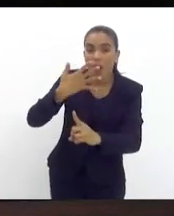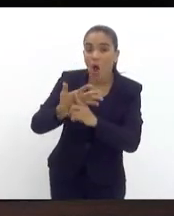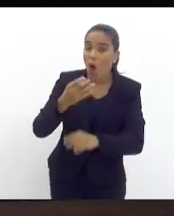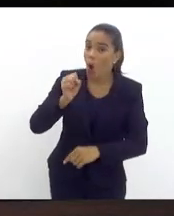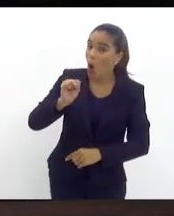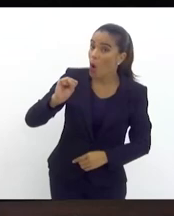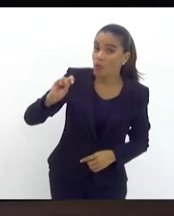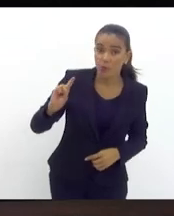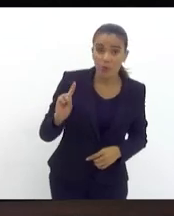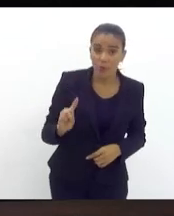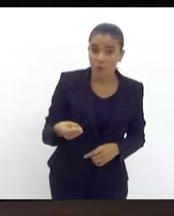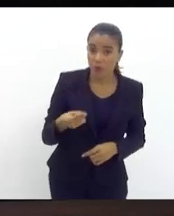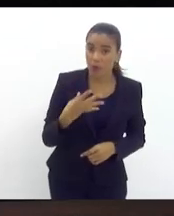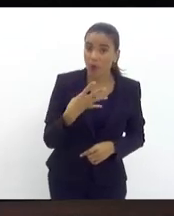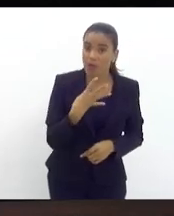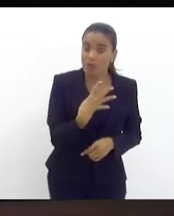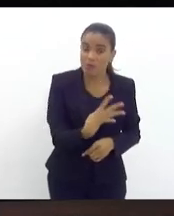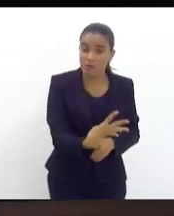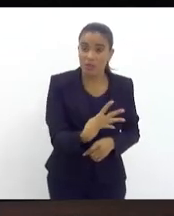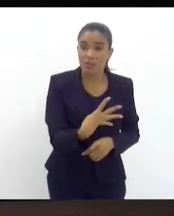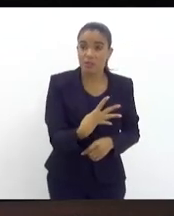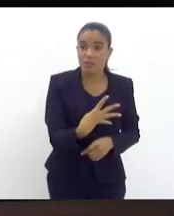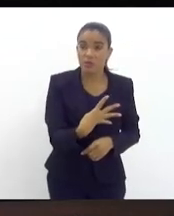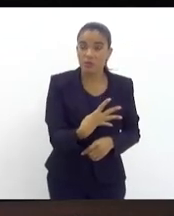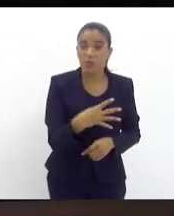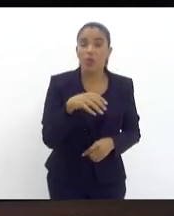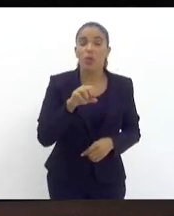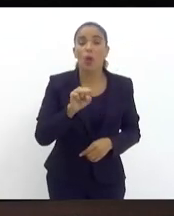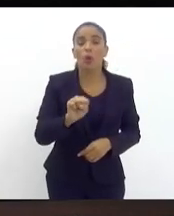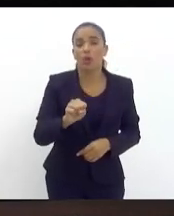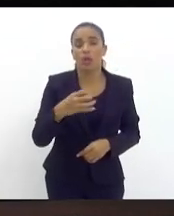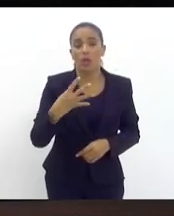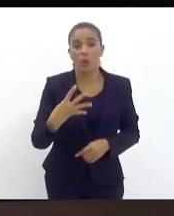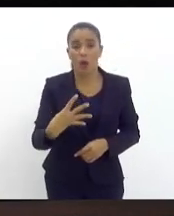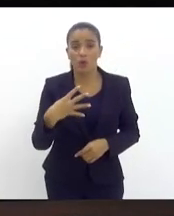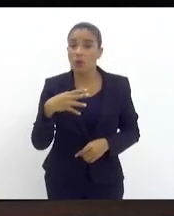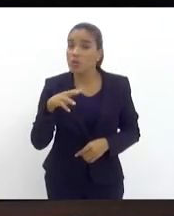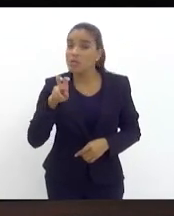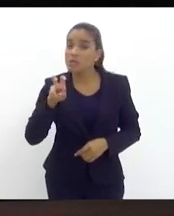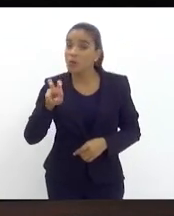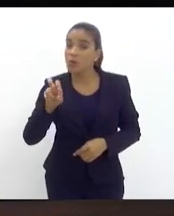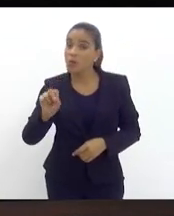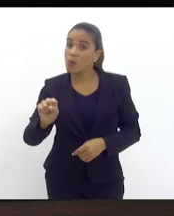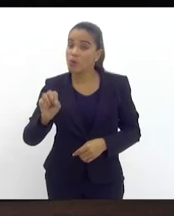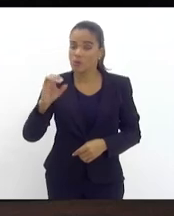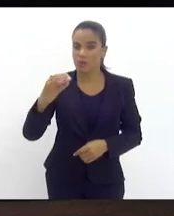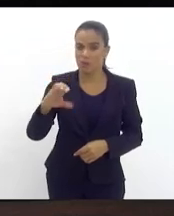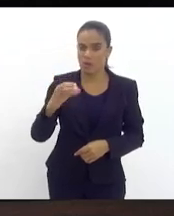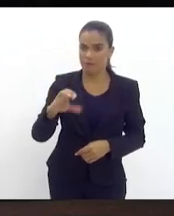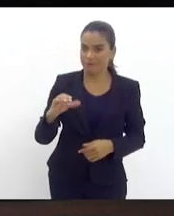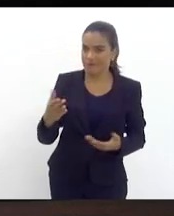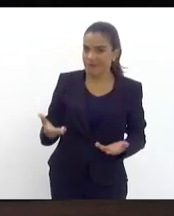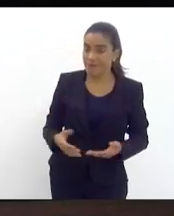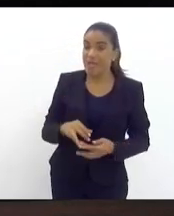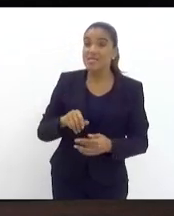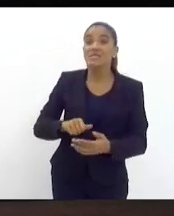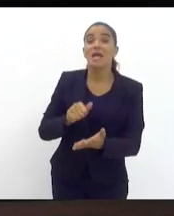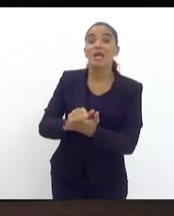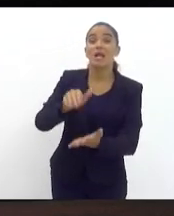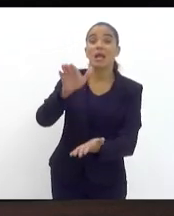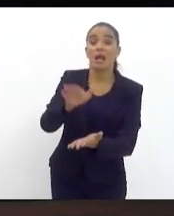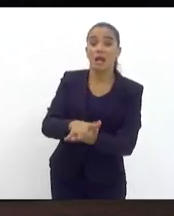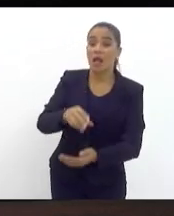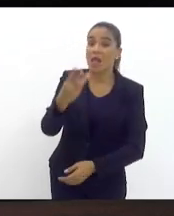para 8.400 e 84 reais e 58 centavos E aí se ele for pego